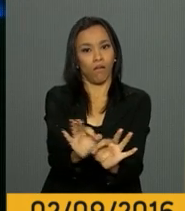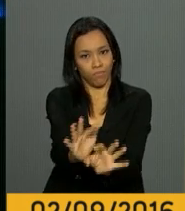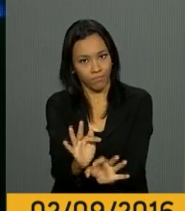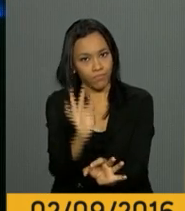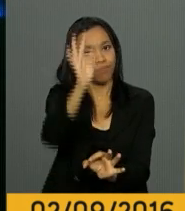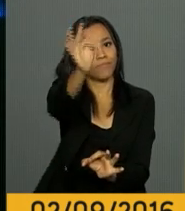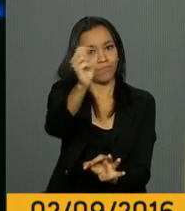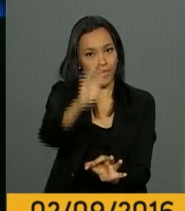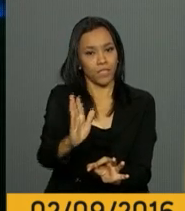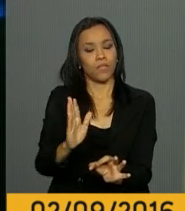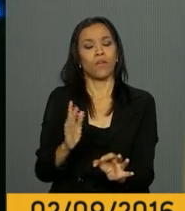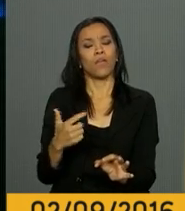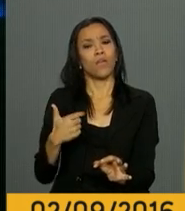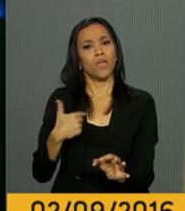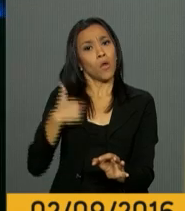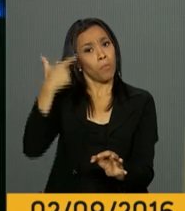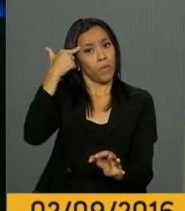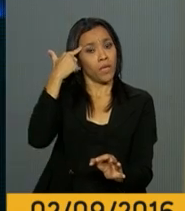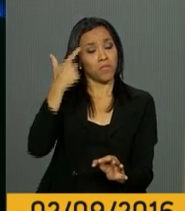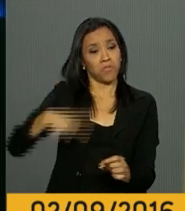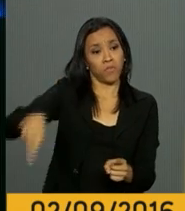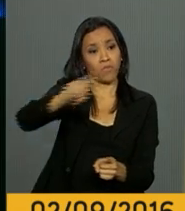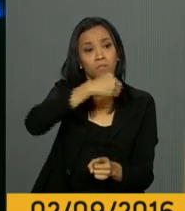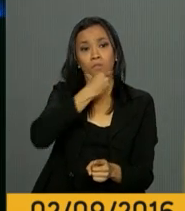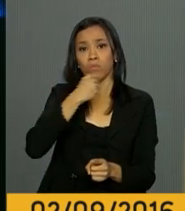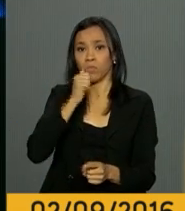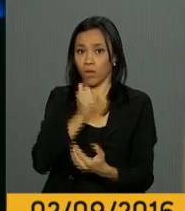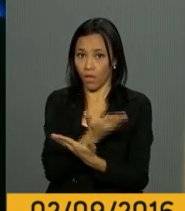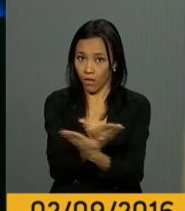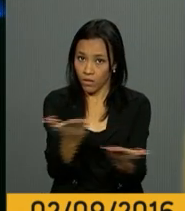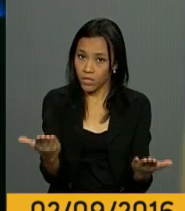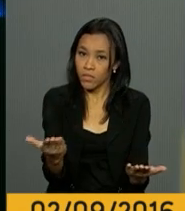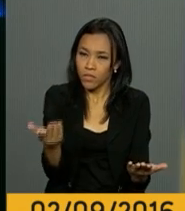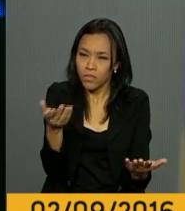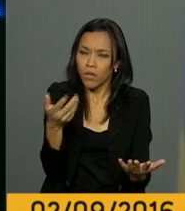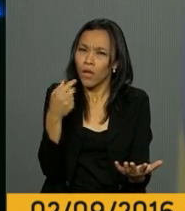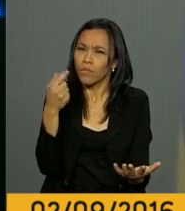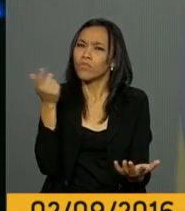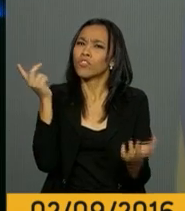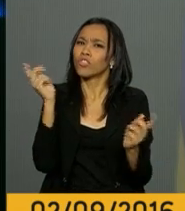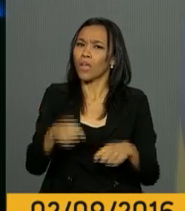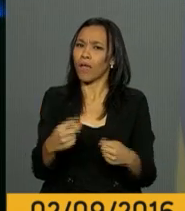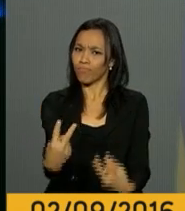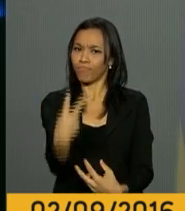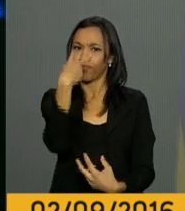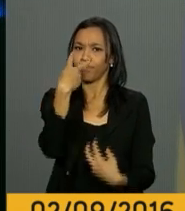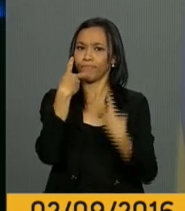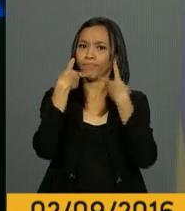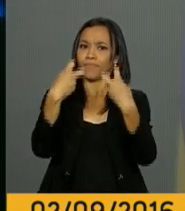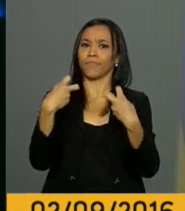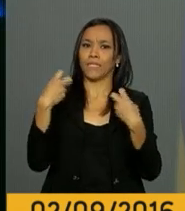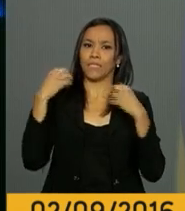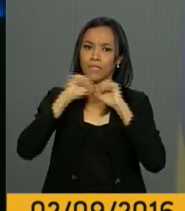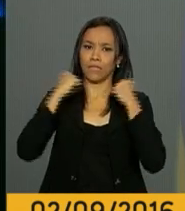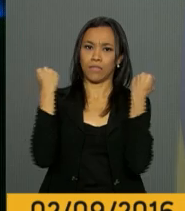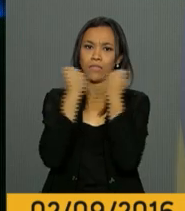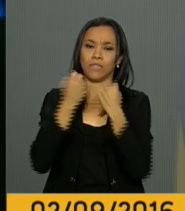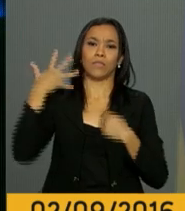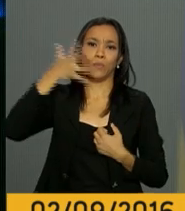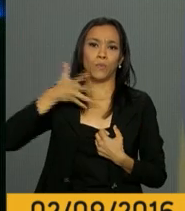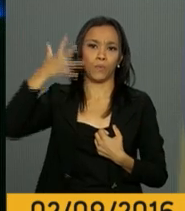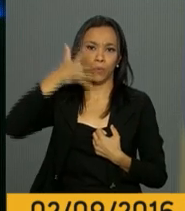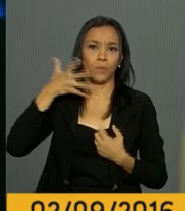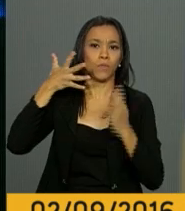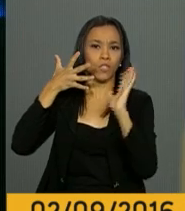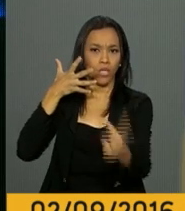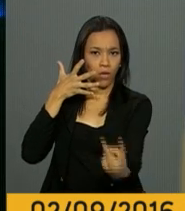eu, que as senhoras e os senhores puderam testemunhar neste seminário. O fundamento central